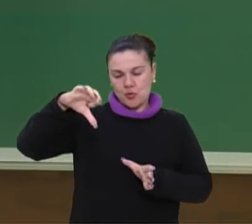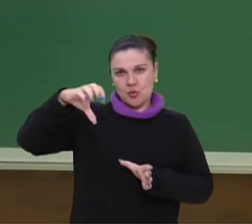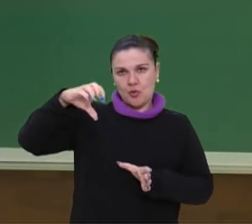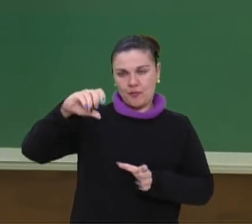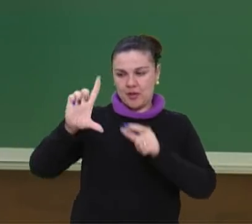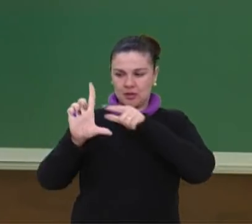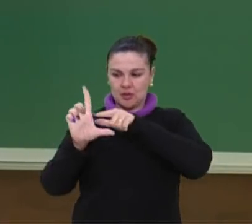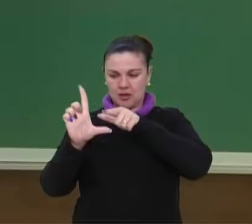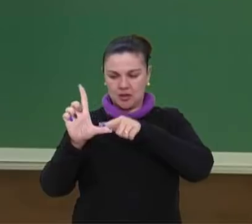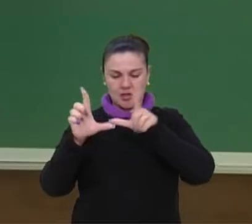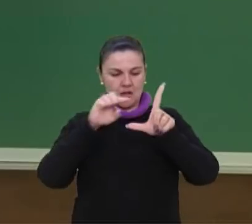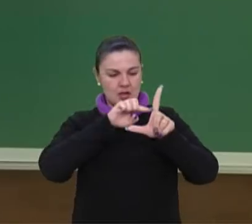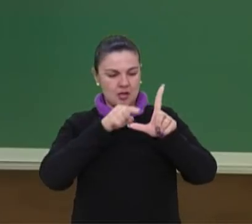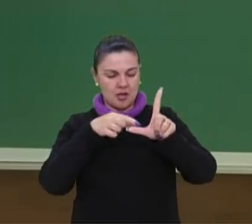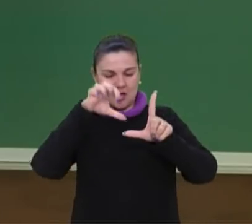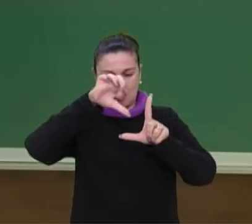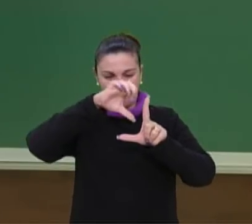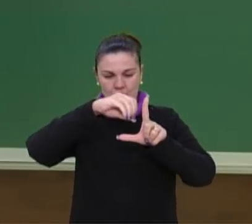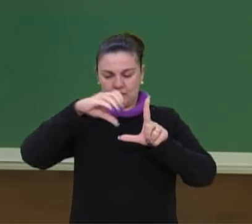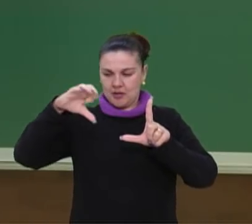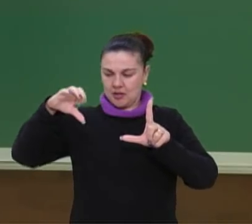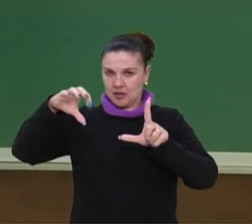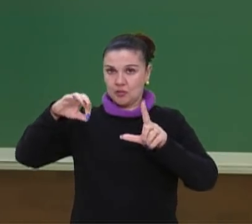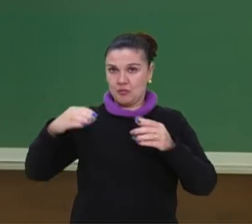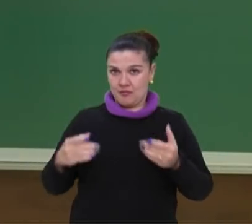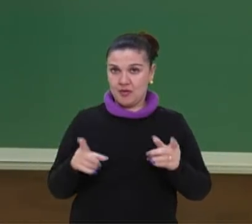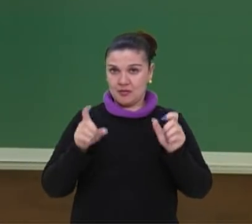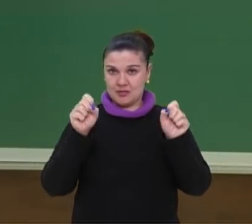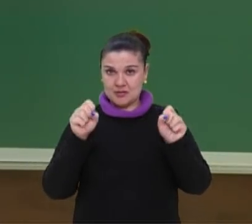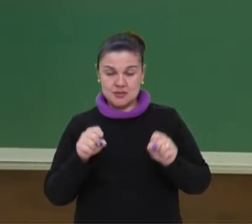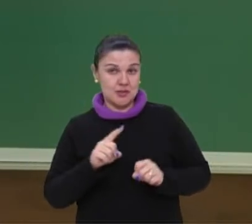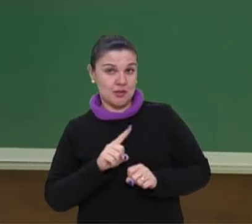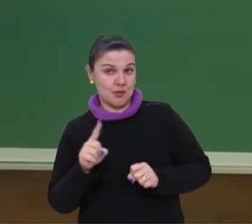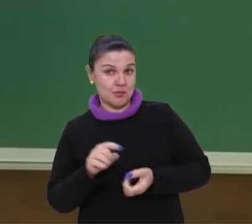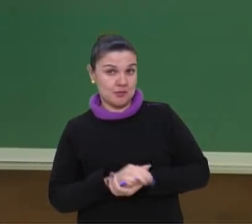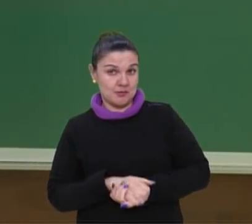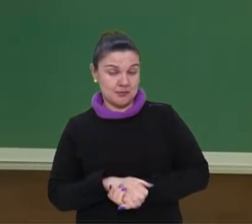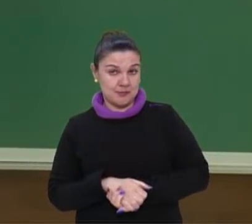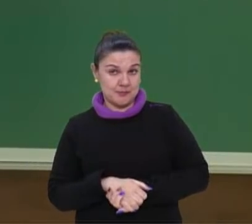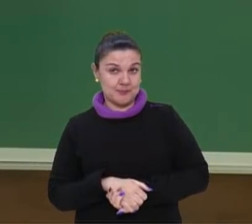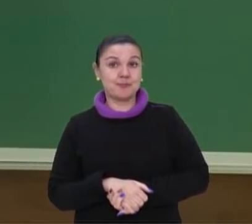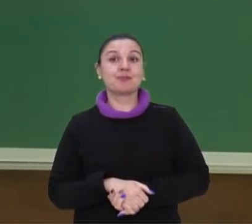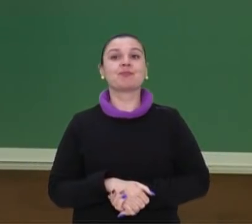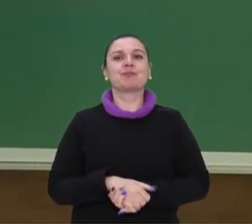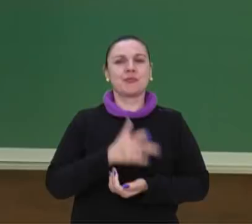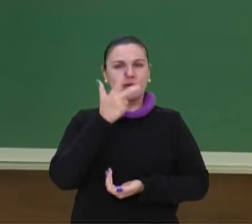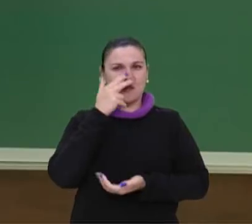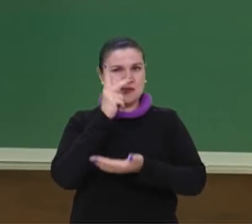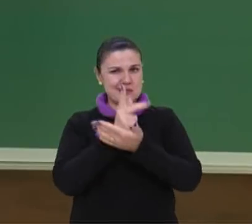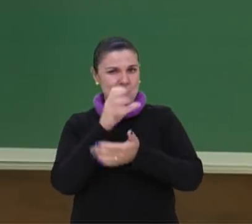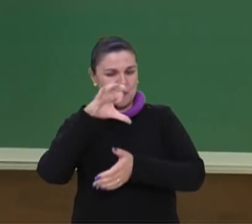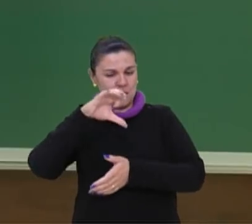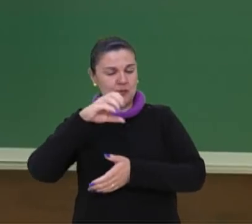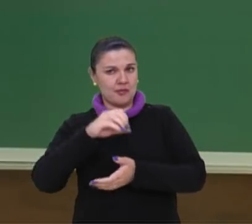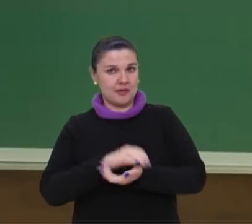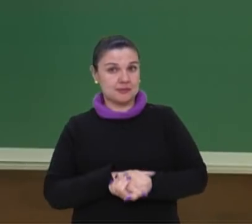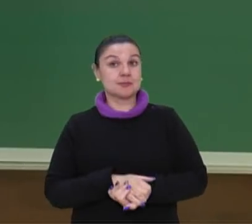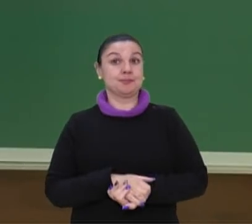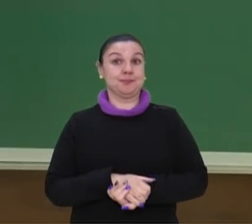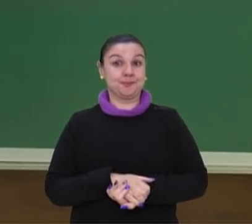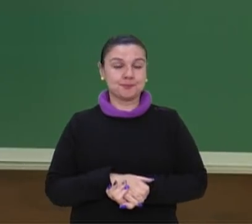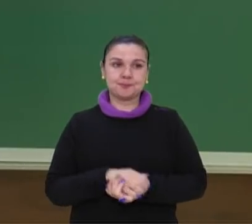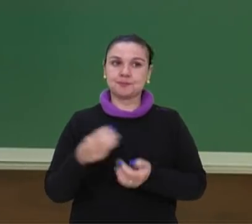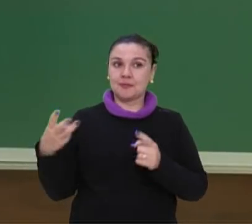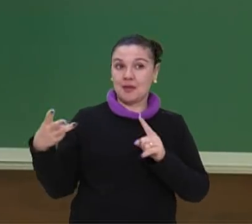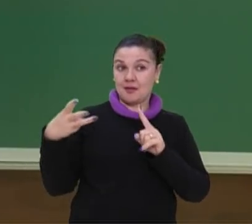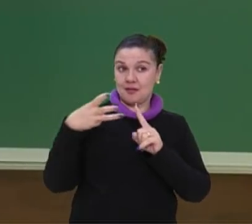graus? Será que são os ângulos internos dos quadriláteros? Será que são sempre 90 graus? E